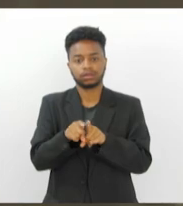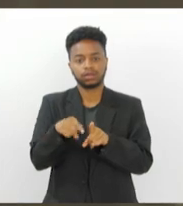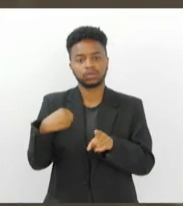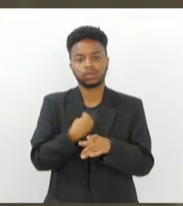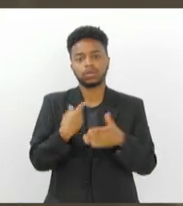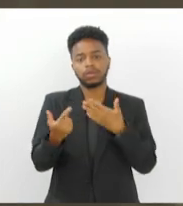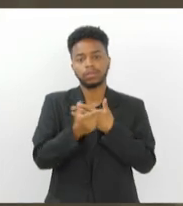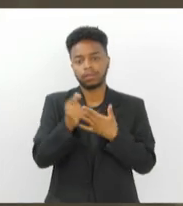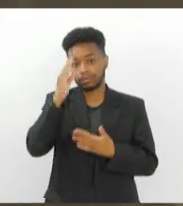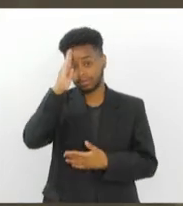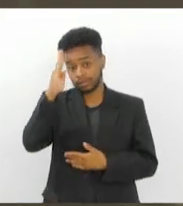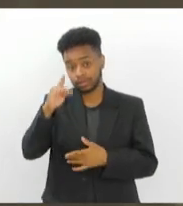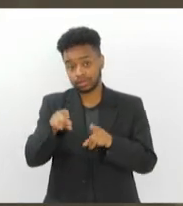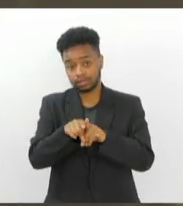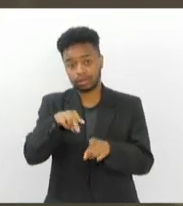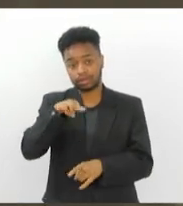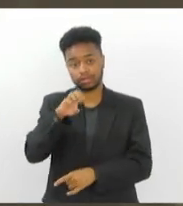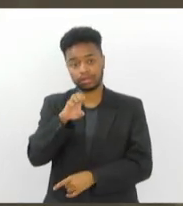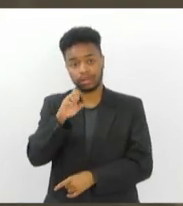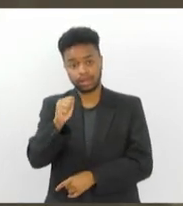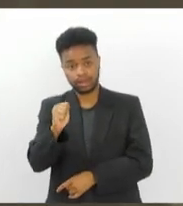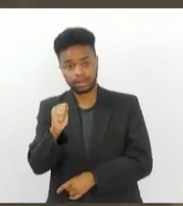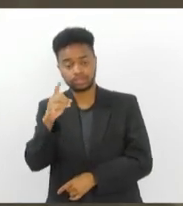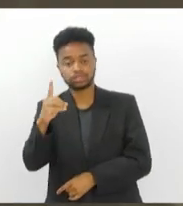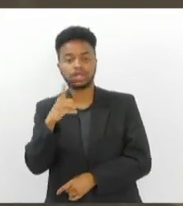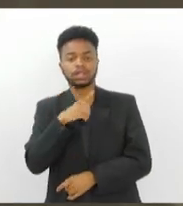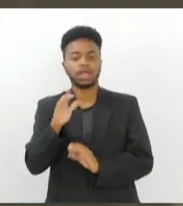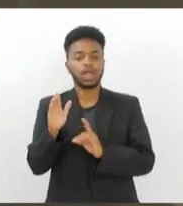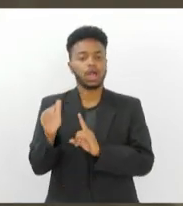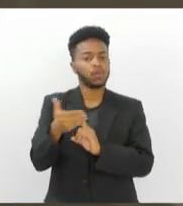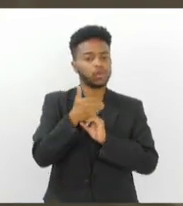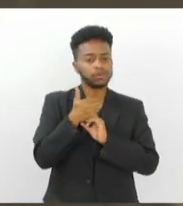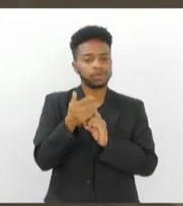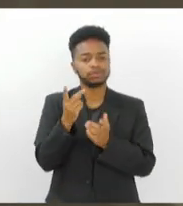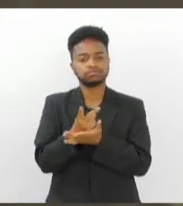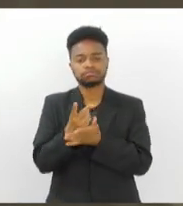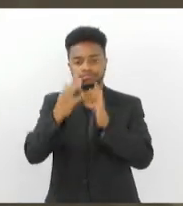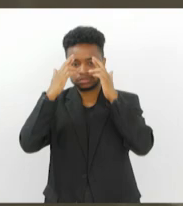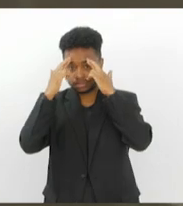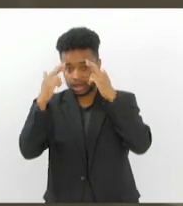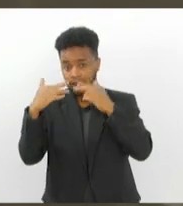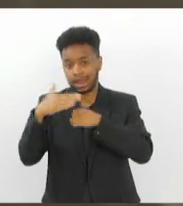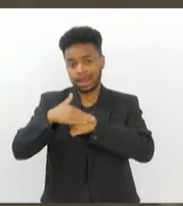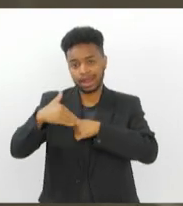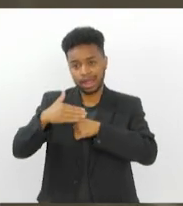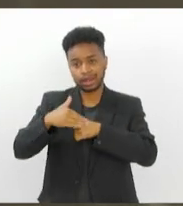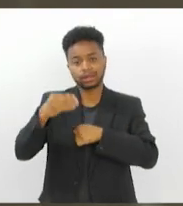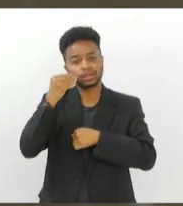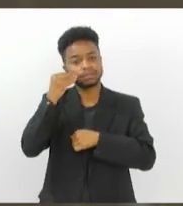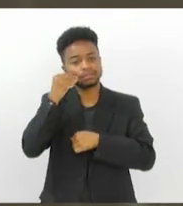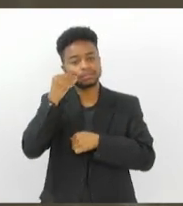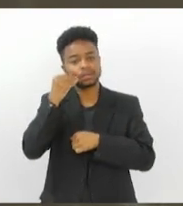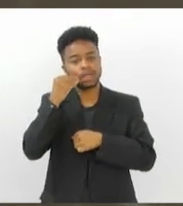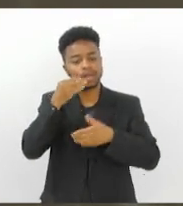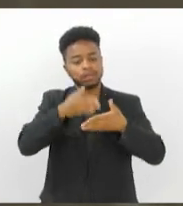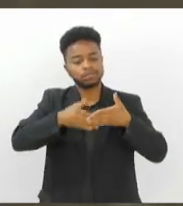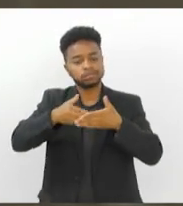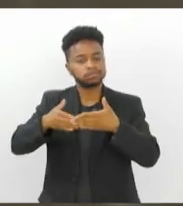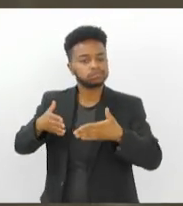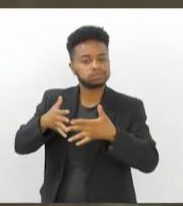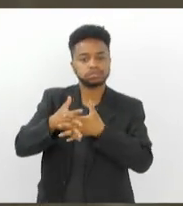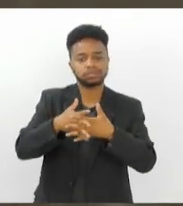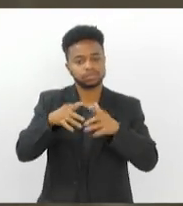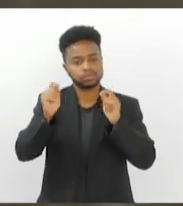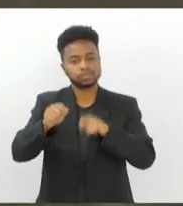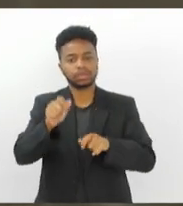total acolhimento eh sempre com muito respeito com muito carinho tentando furar alguns bloqueios para que essas pessoas